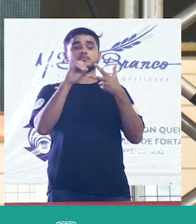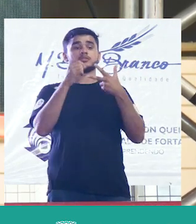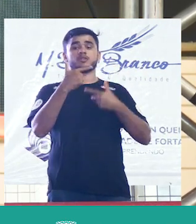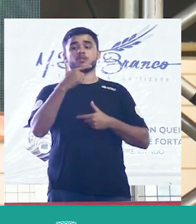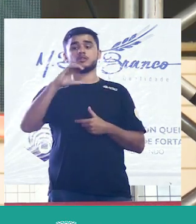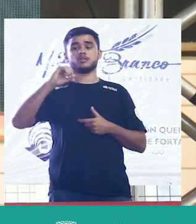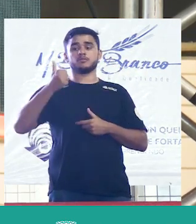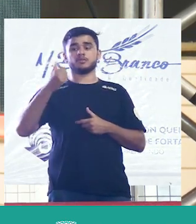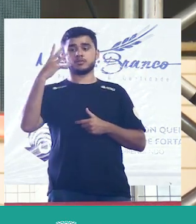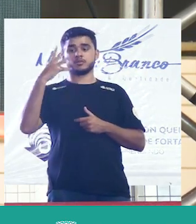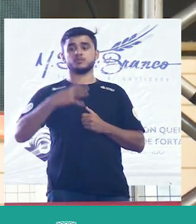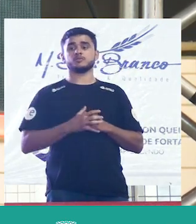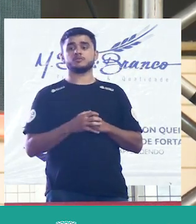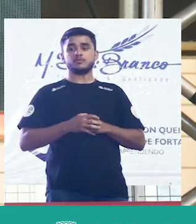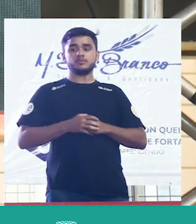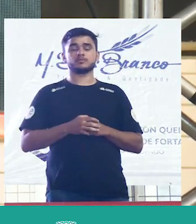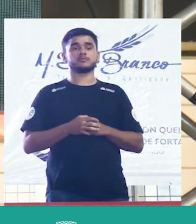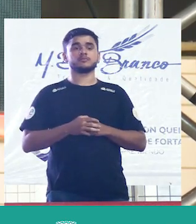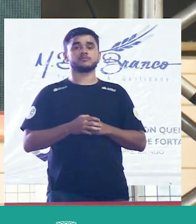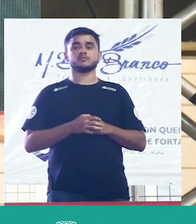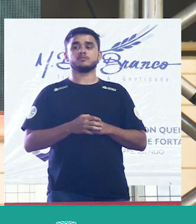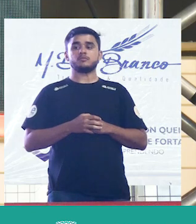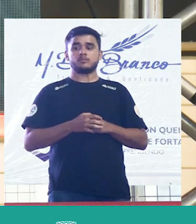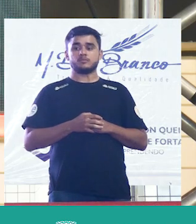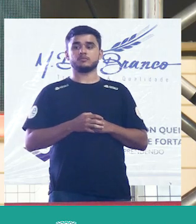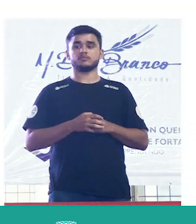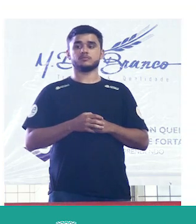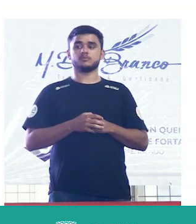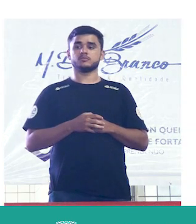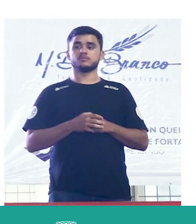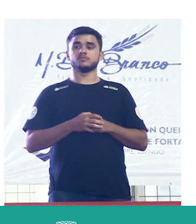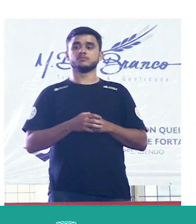2014. Essa questão dizia assim: